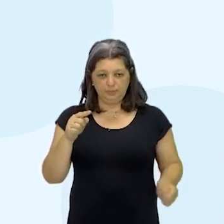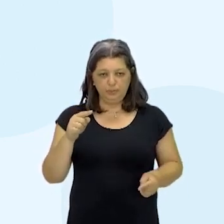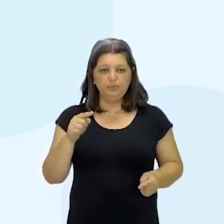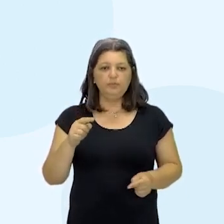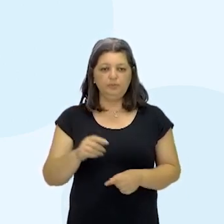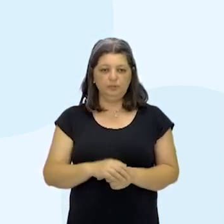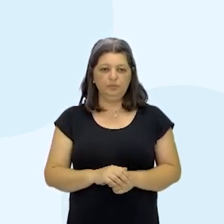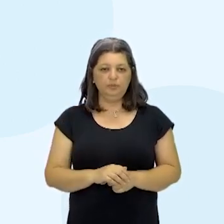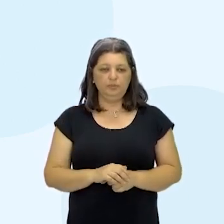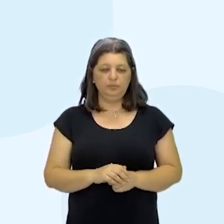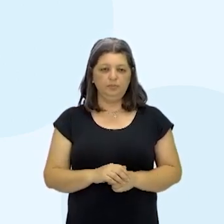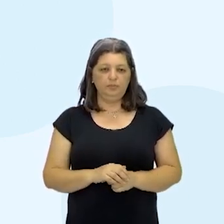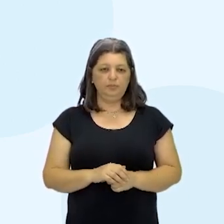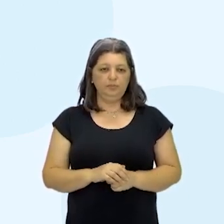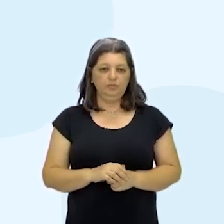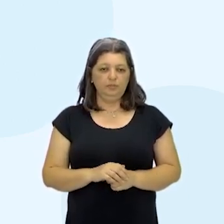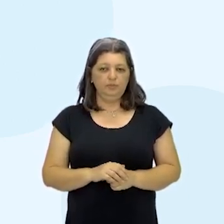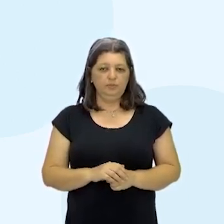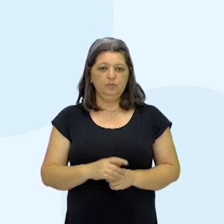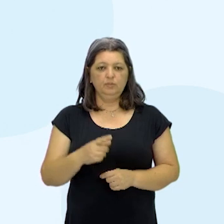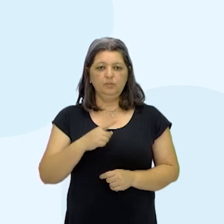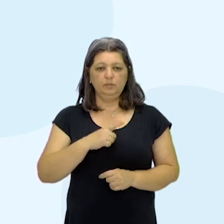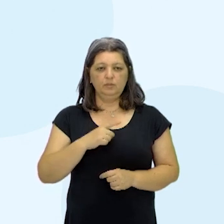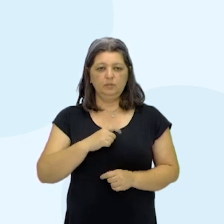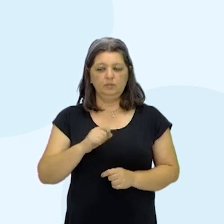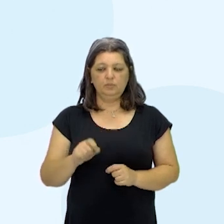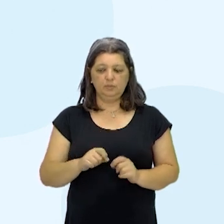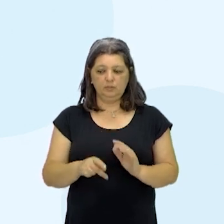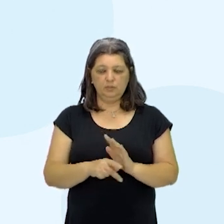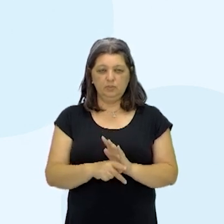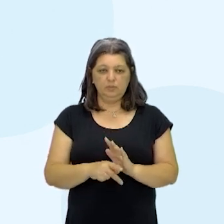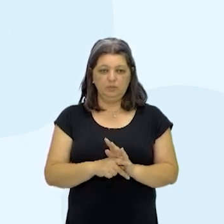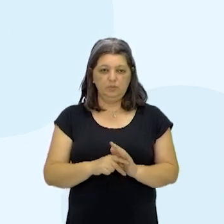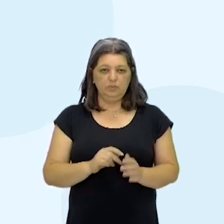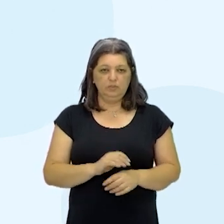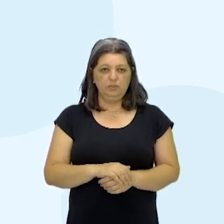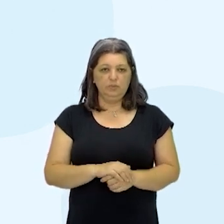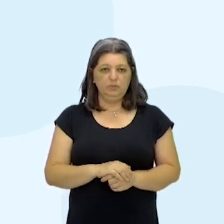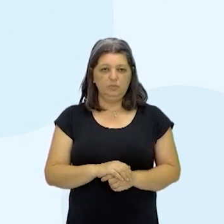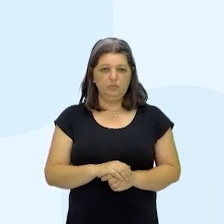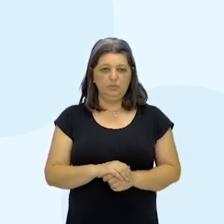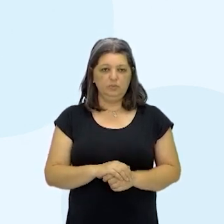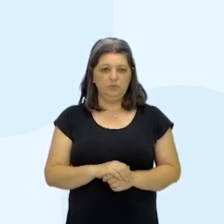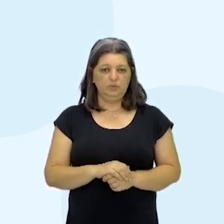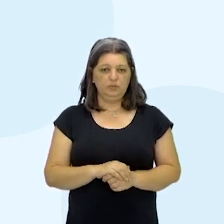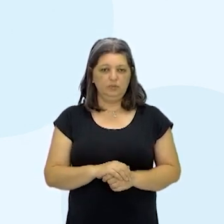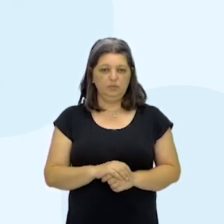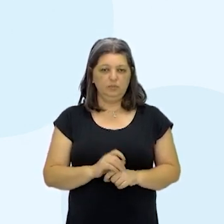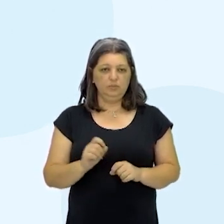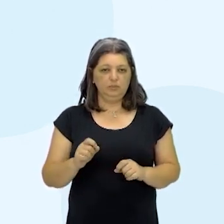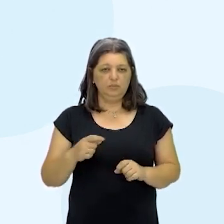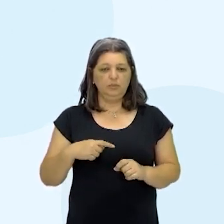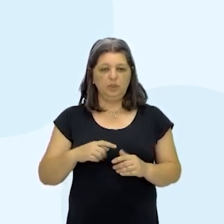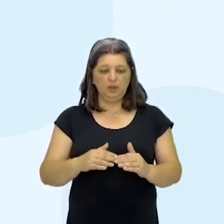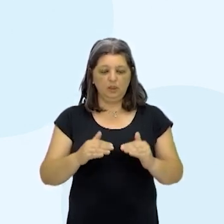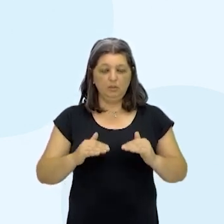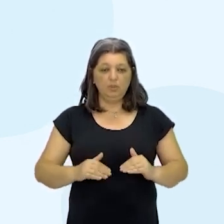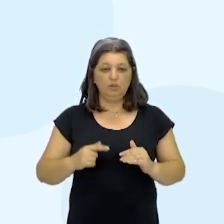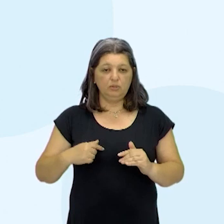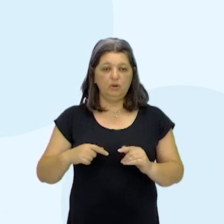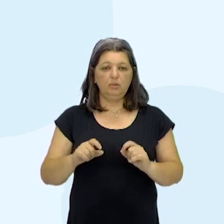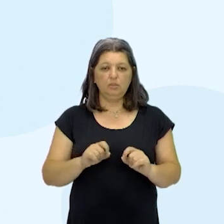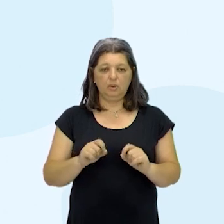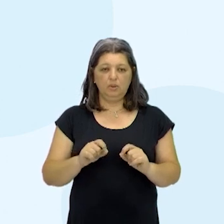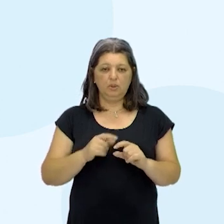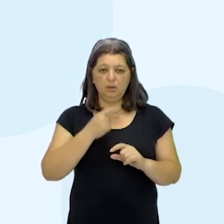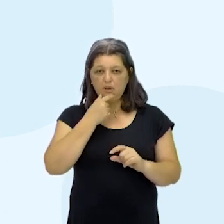embaixo. Significa que a que está em cima é o Primary Stress. Então, é a sílaba tônica primária. E a de baixo é o Secondary